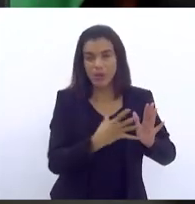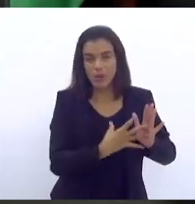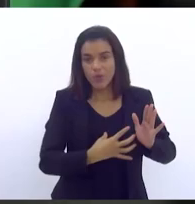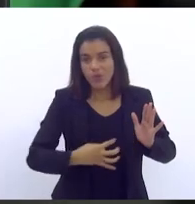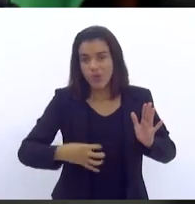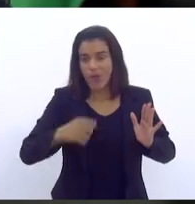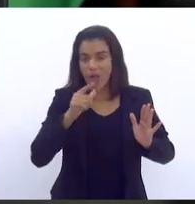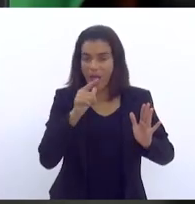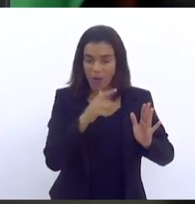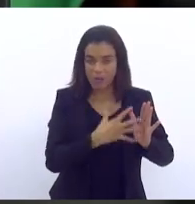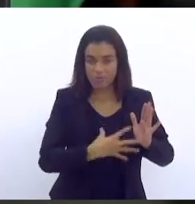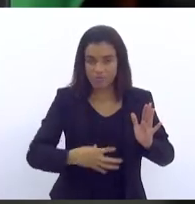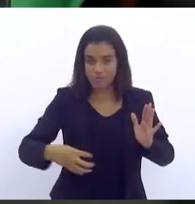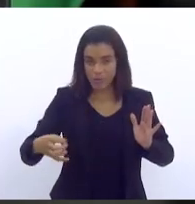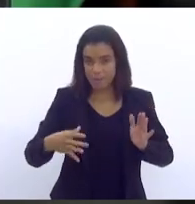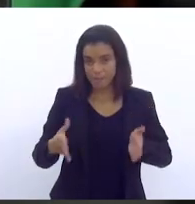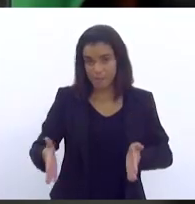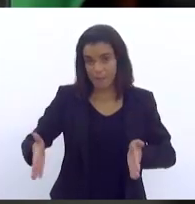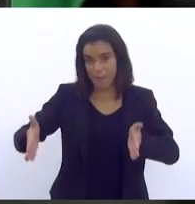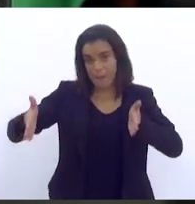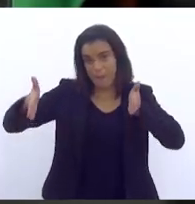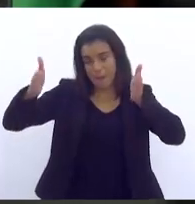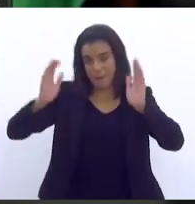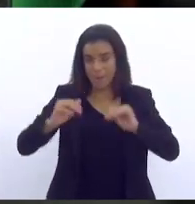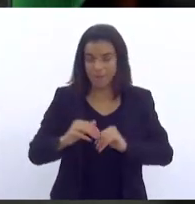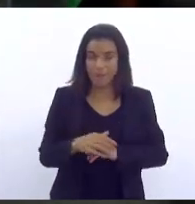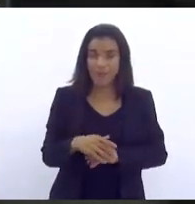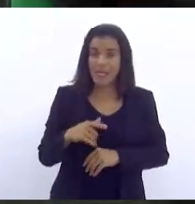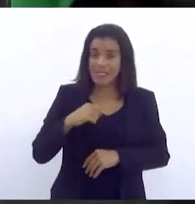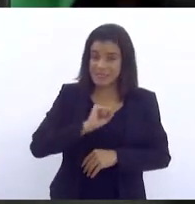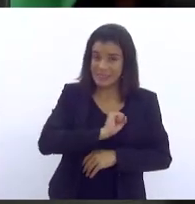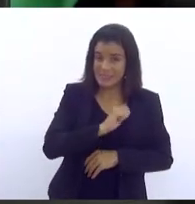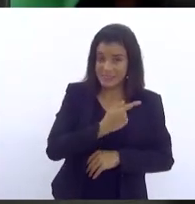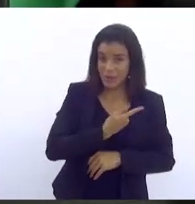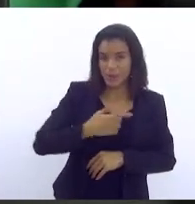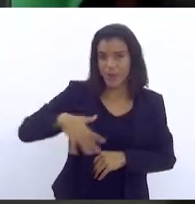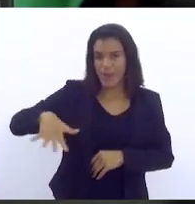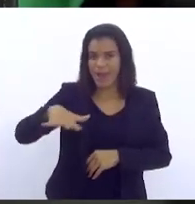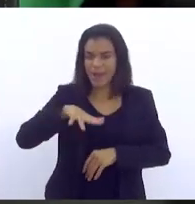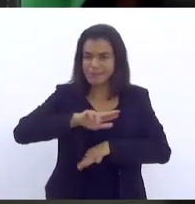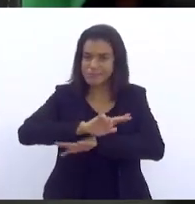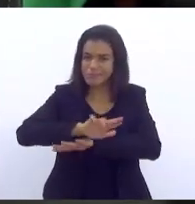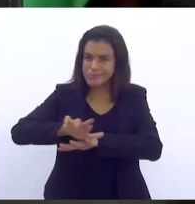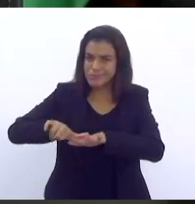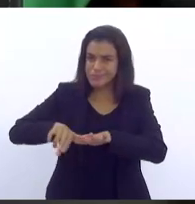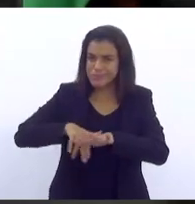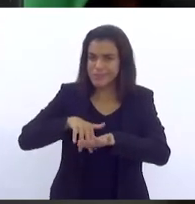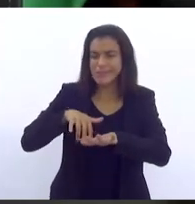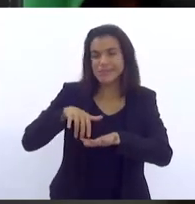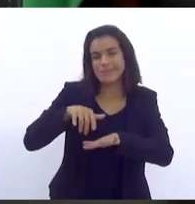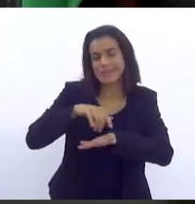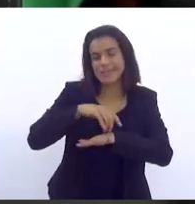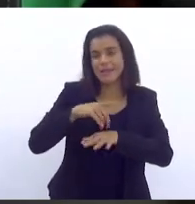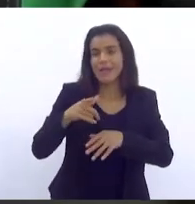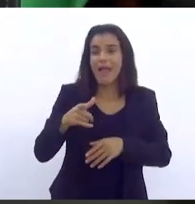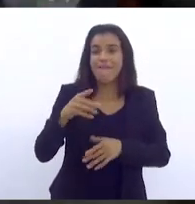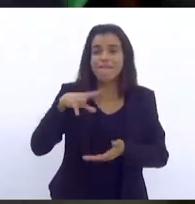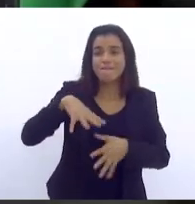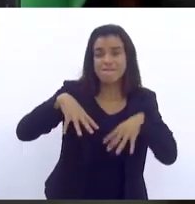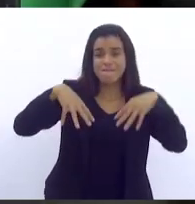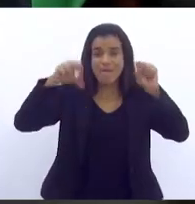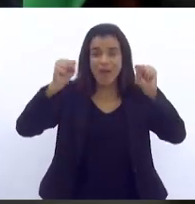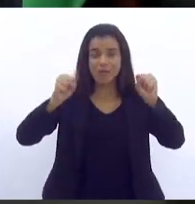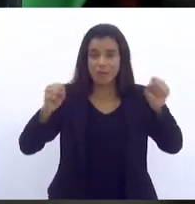inclusive o que aconteceu Por exemplo na cidade de São Gonçalo e várias cidades da região metropolitana que foi a falta de luz na semana passada